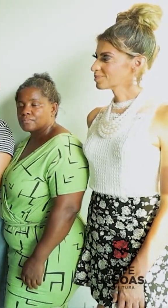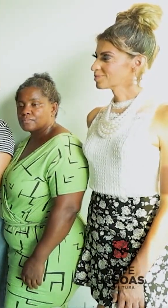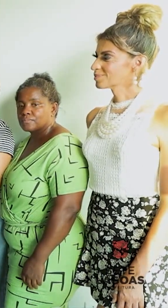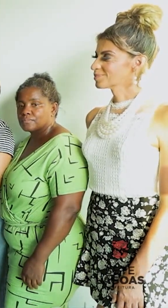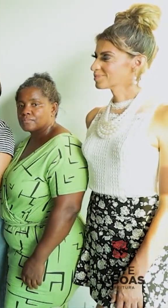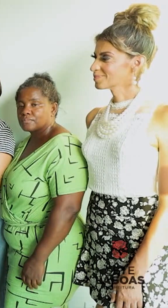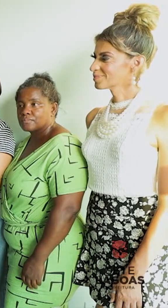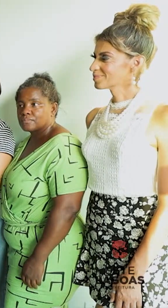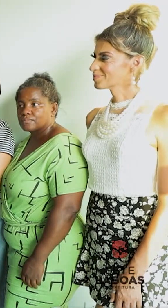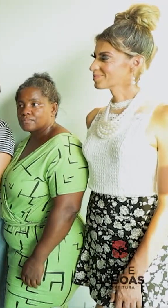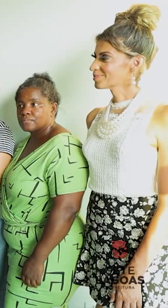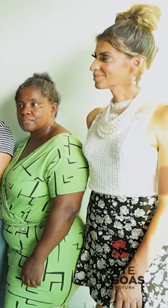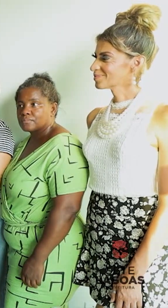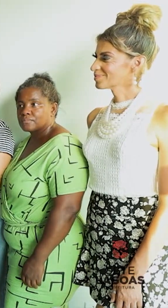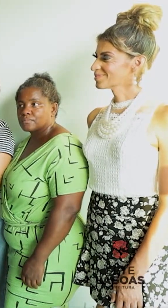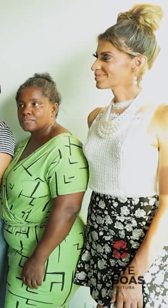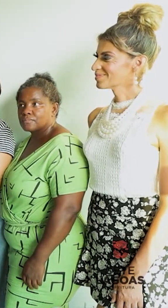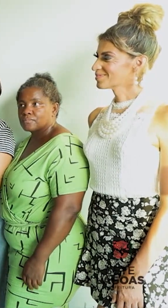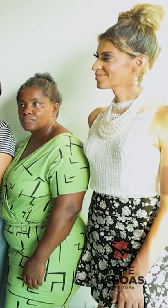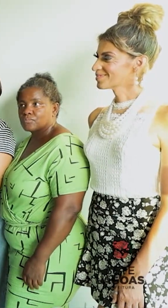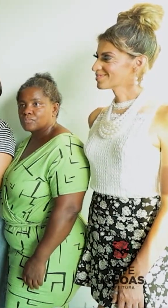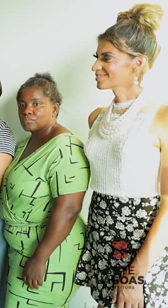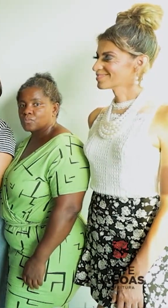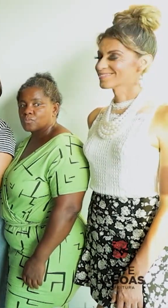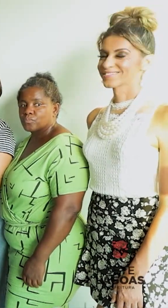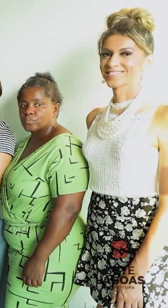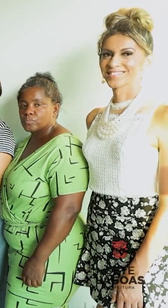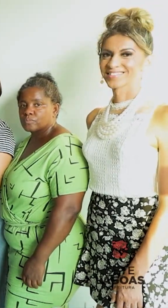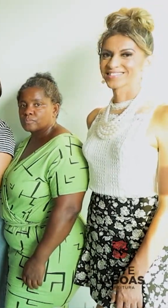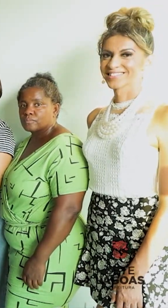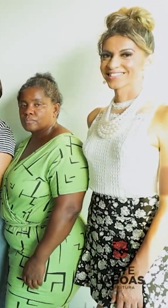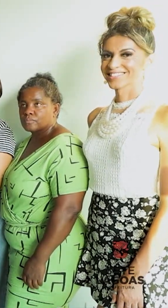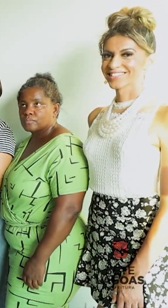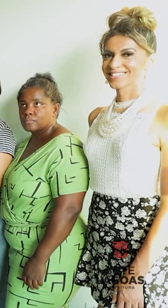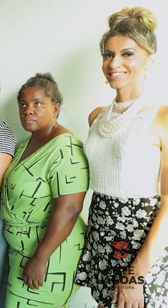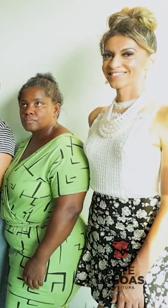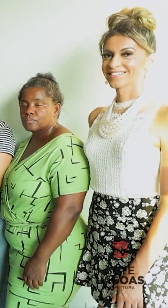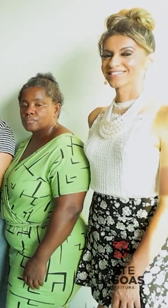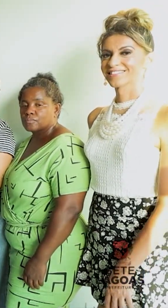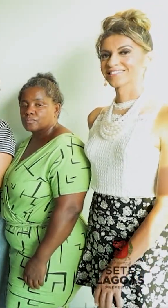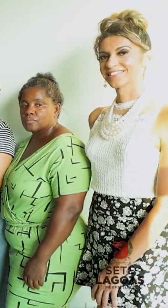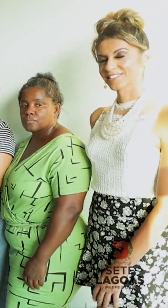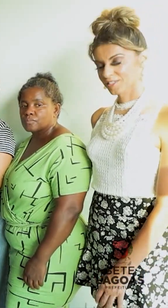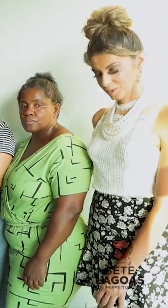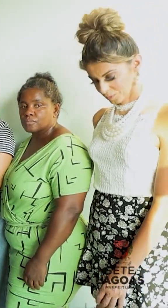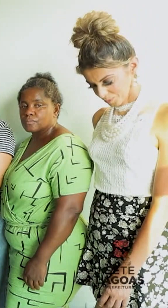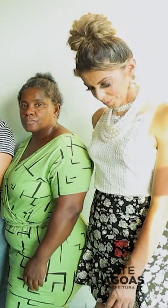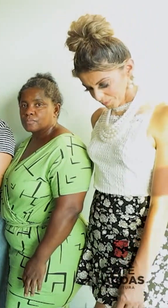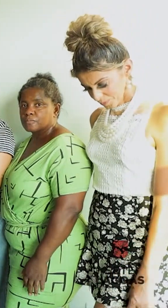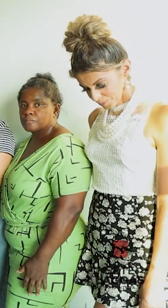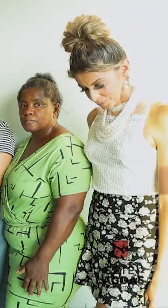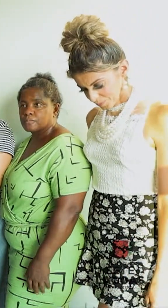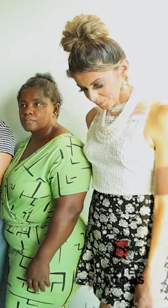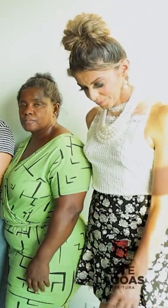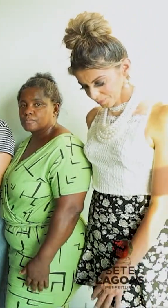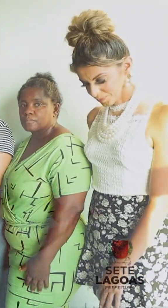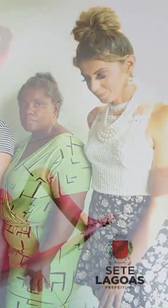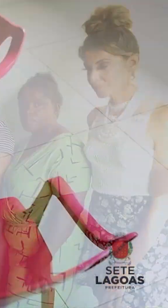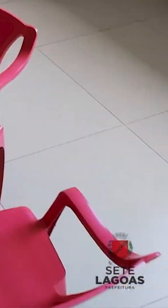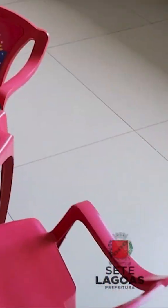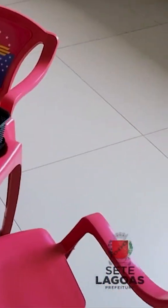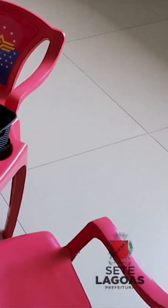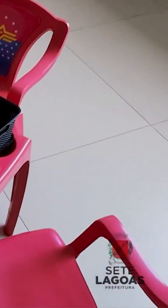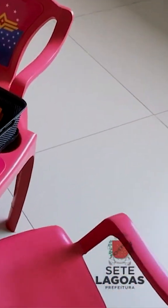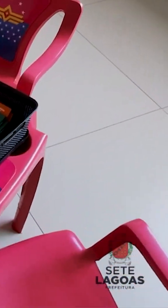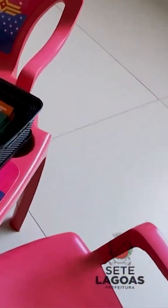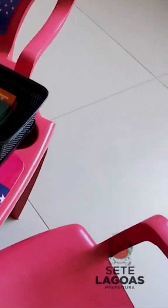grande na vida das mulheres, não é isso, secretária? É isso mesmo, a nova sede tem espaço para o acolhimento das mulheres, tem um espaço para as